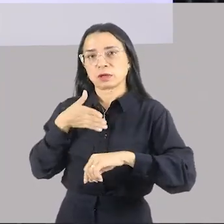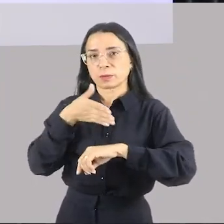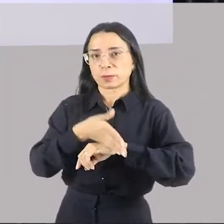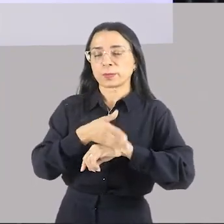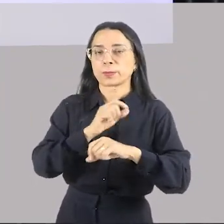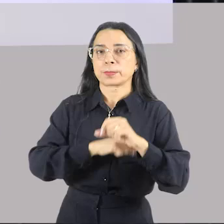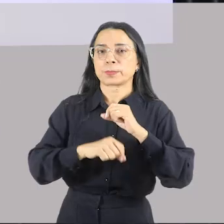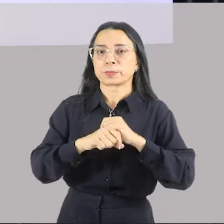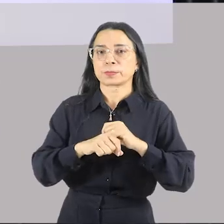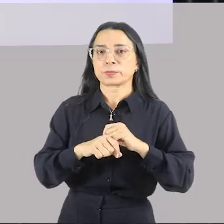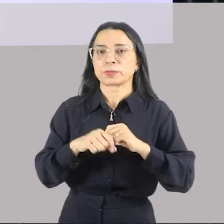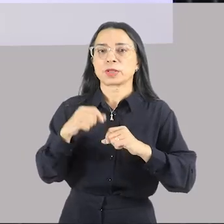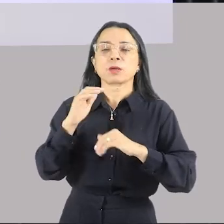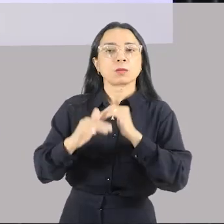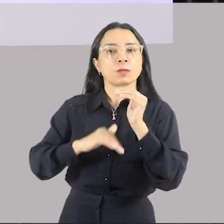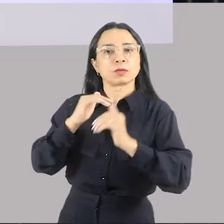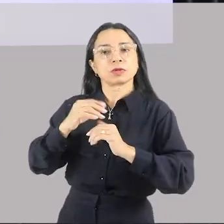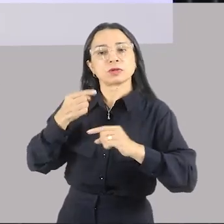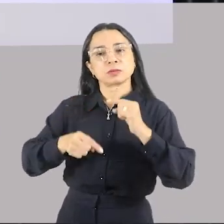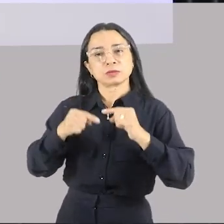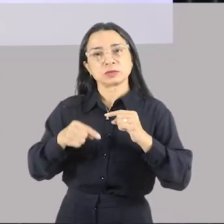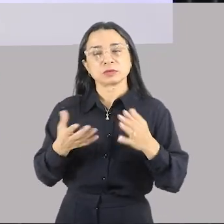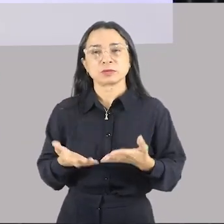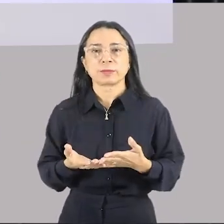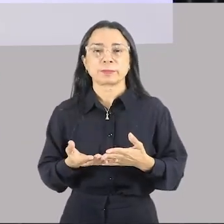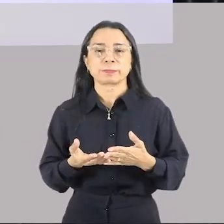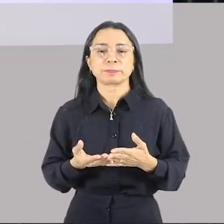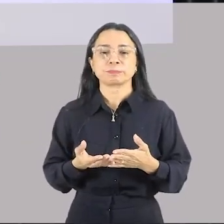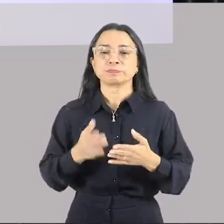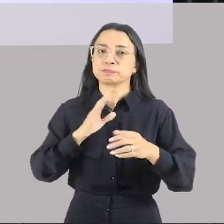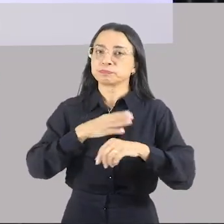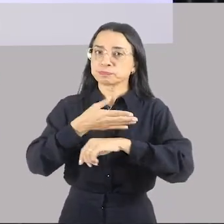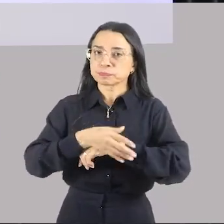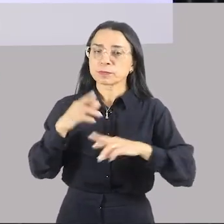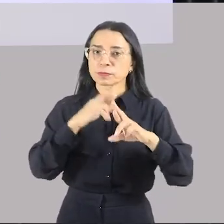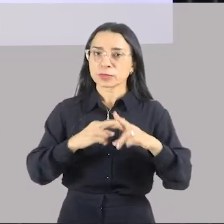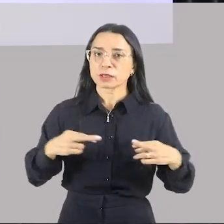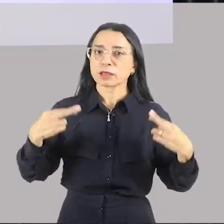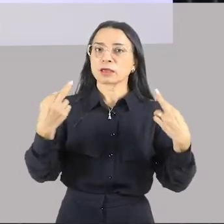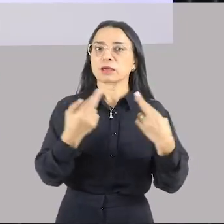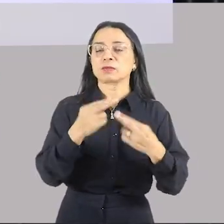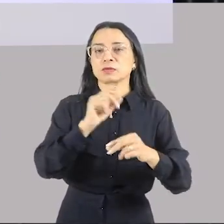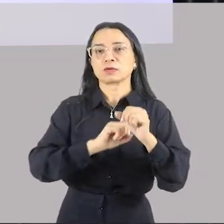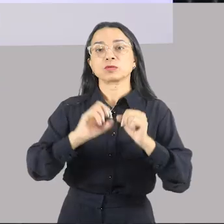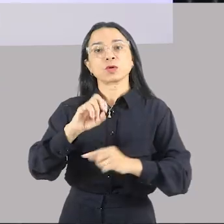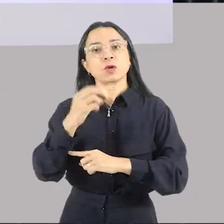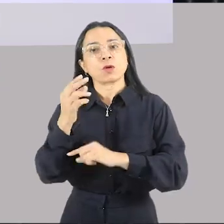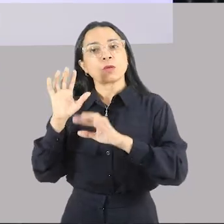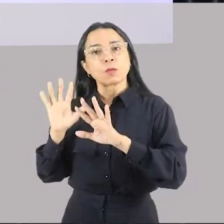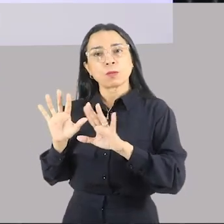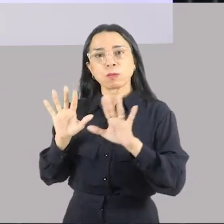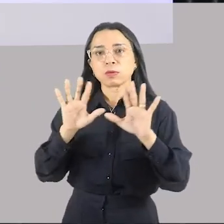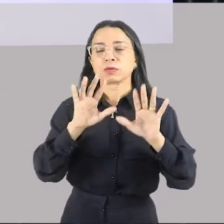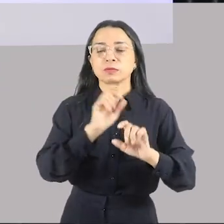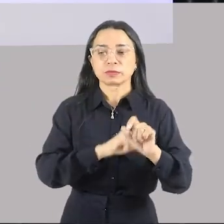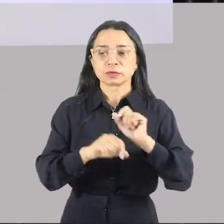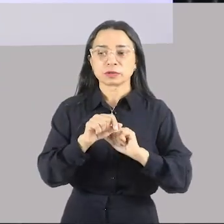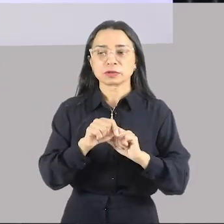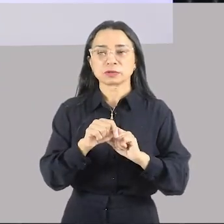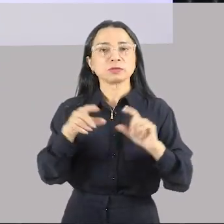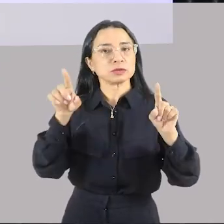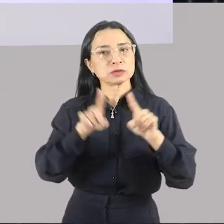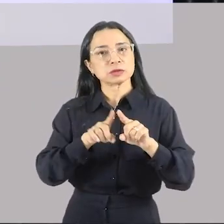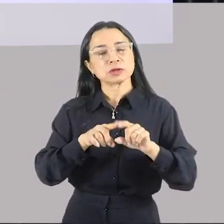político. Participar de reuniões ou de manifestações também é uma forma de atuar politicamente. Então existem